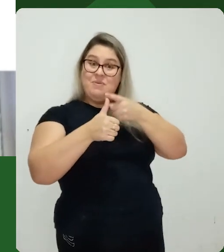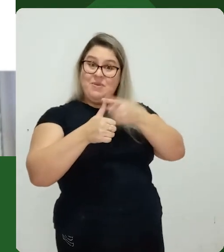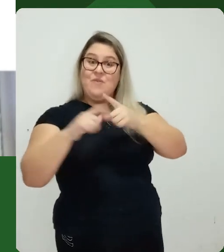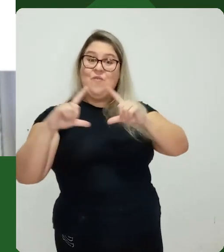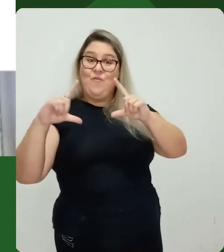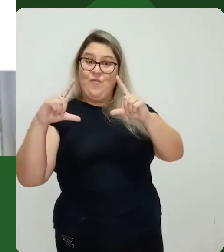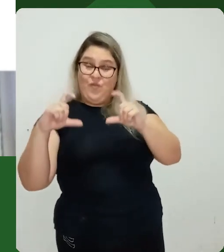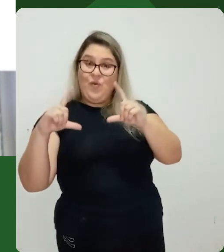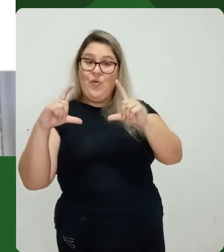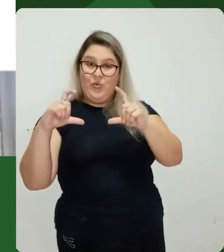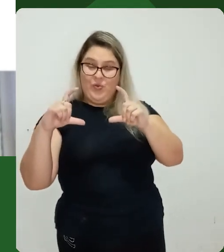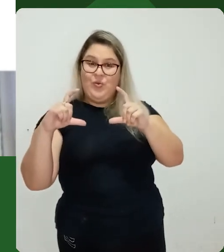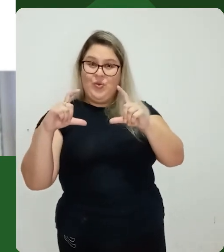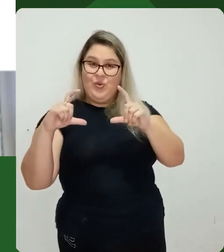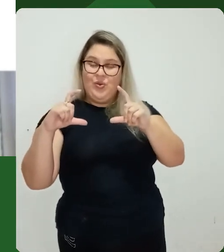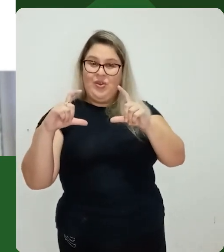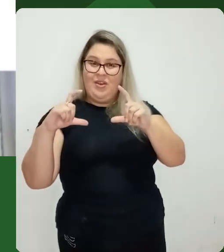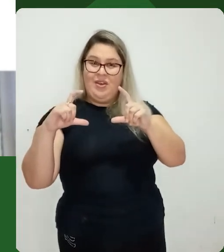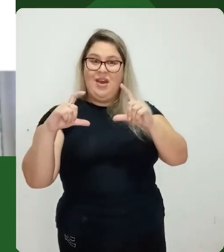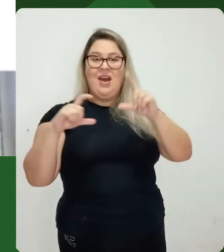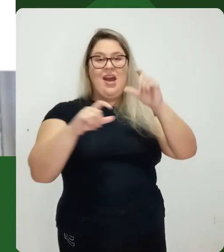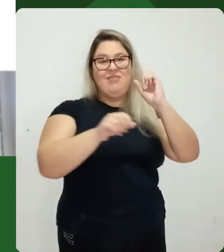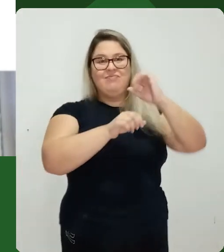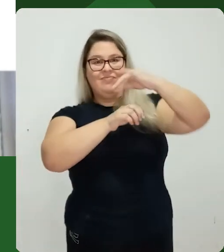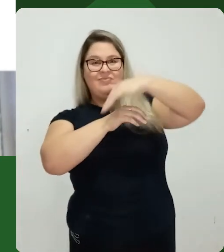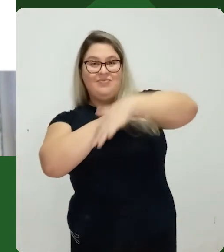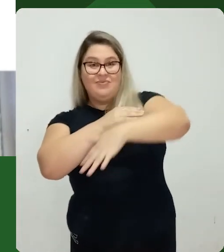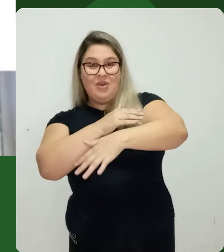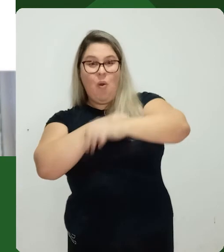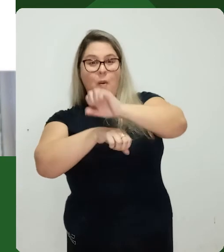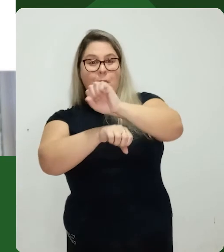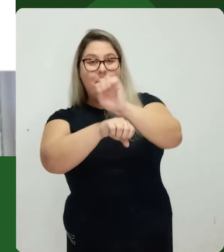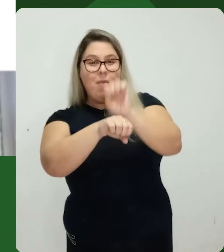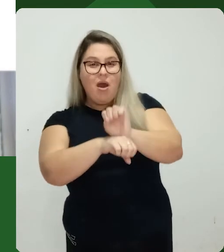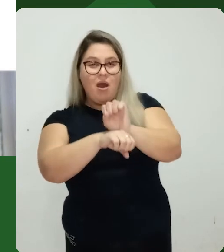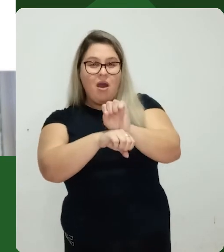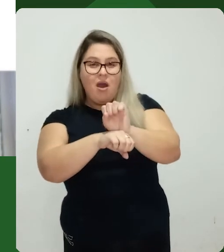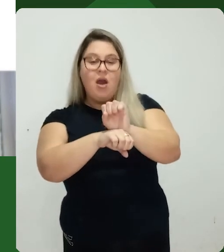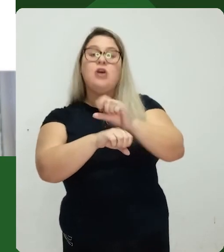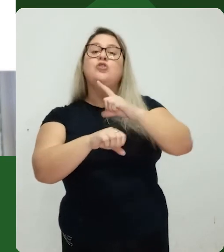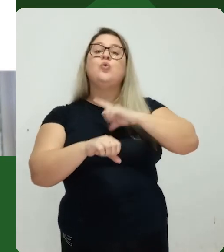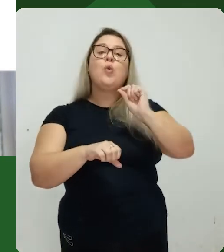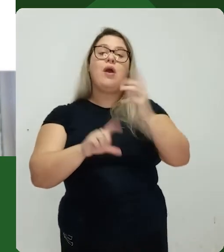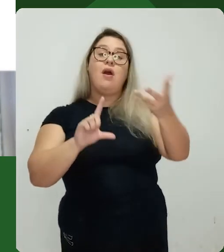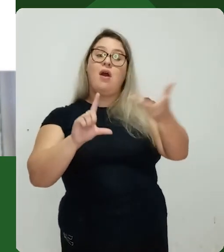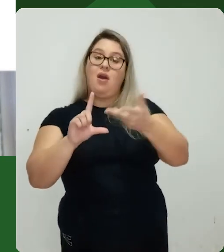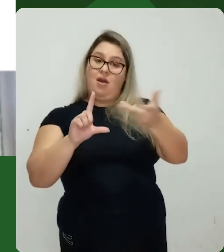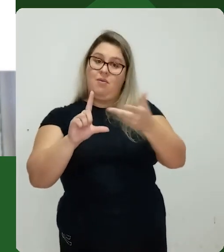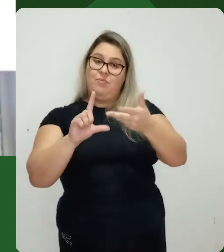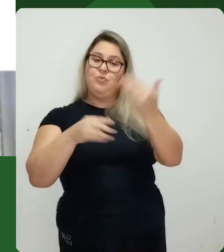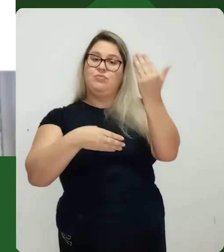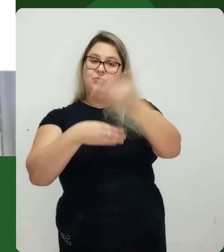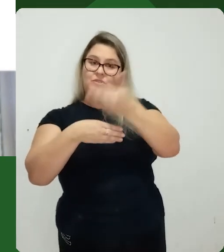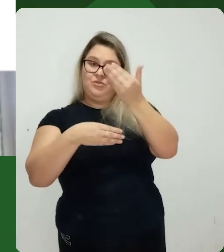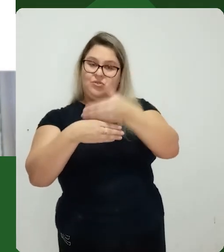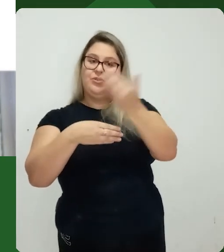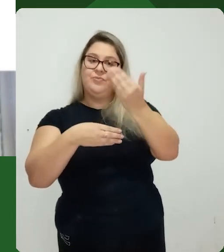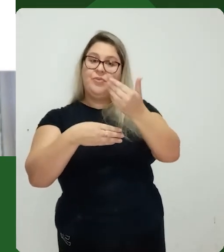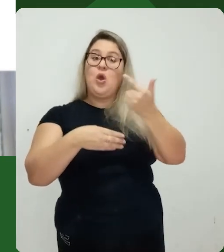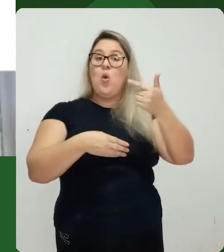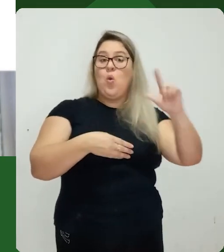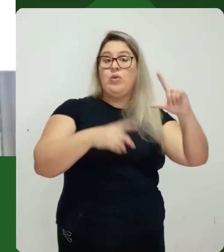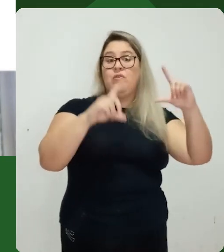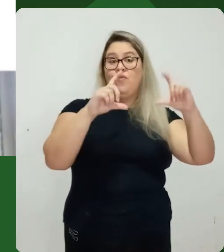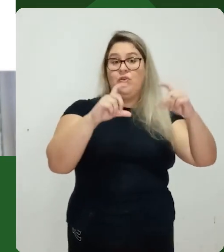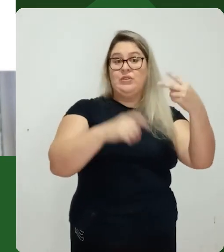rápido. E aí, fazendo um paralelo novamente ao que a gente viu antes, nessa primeira fotografia aqui, que a água